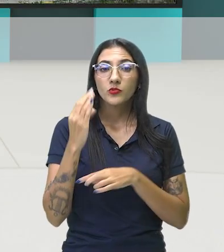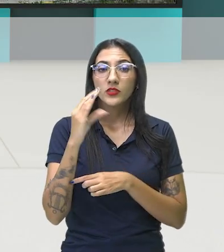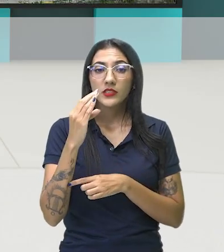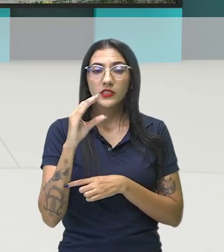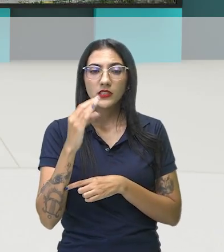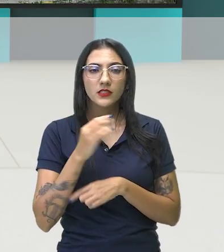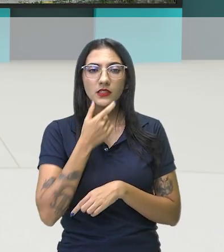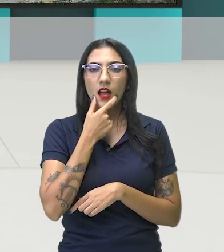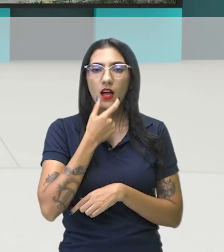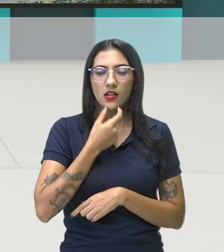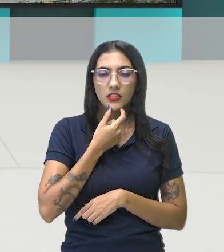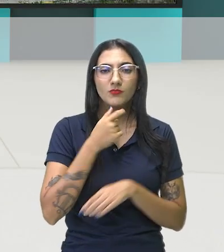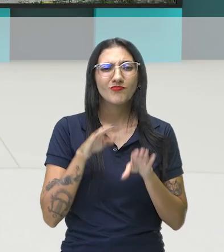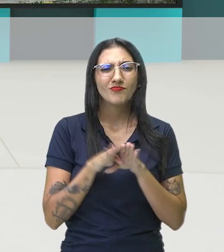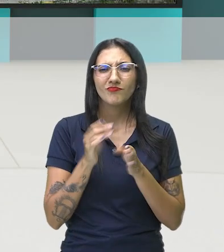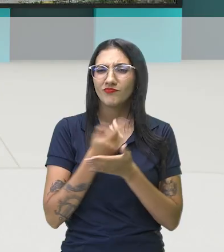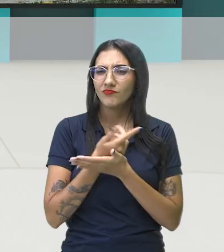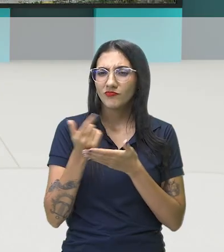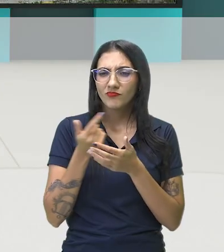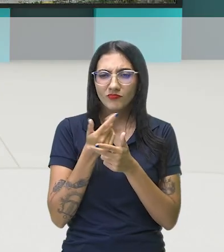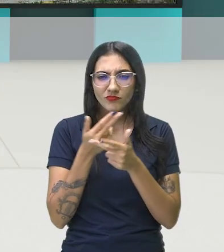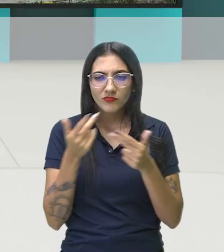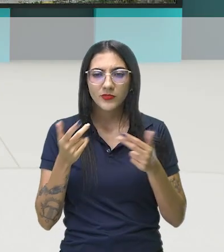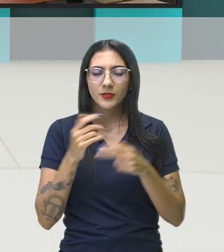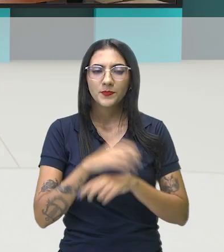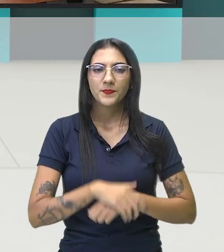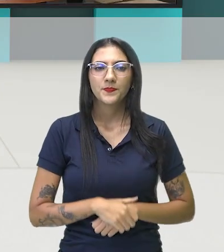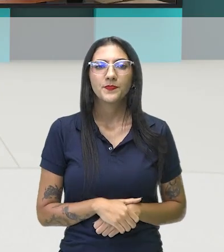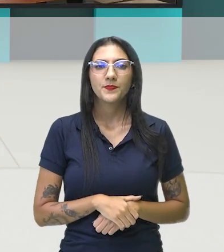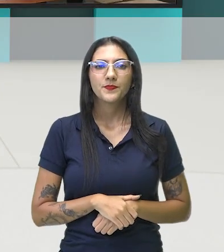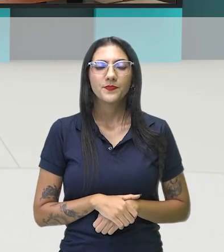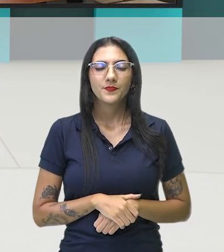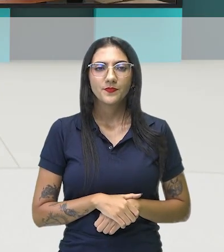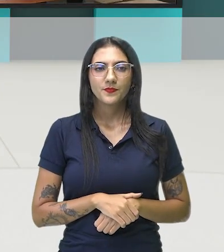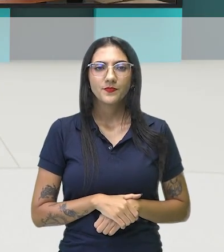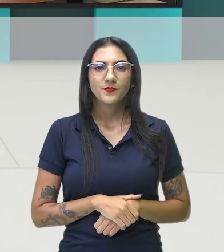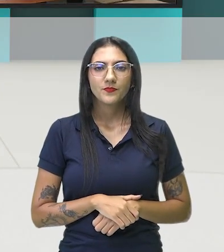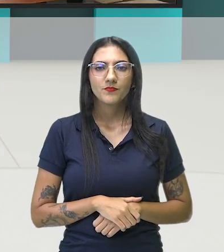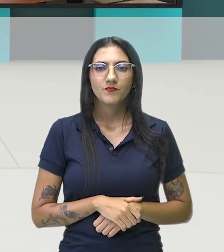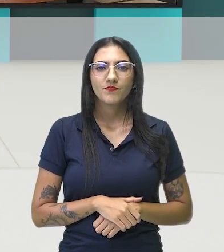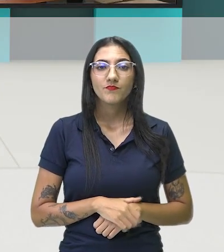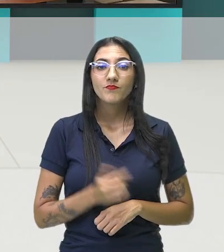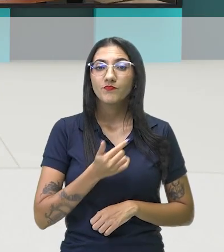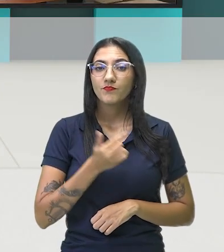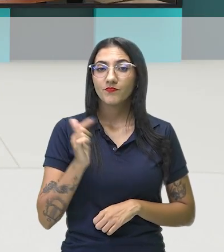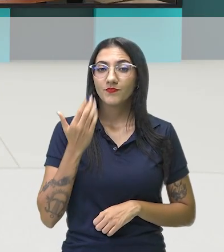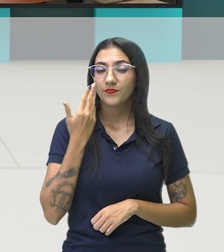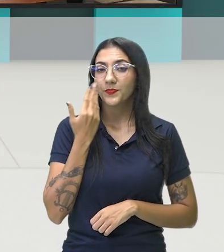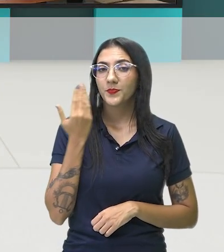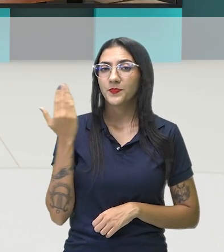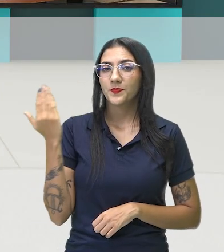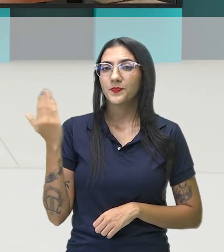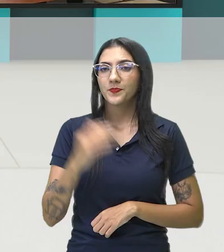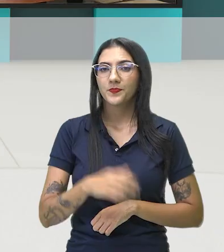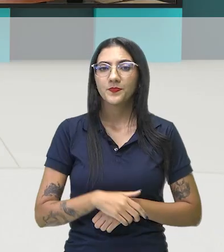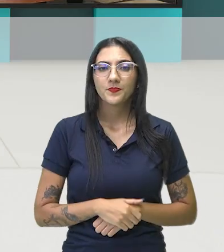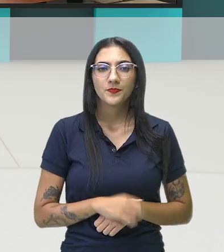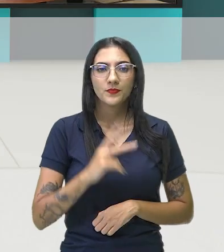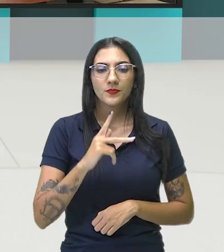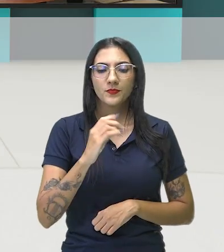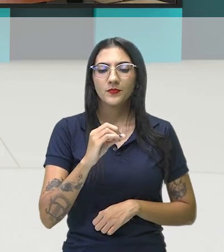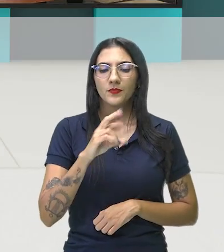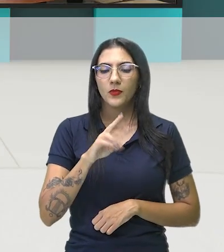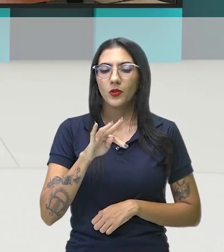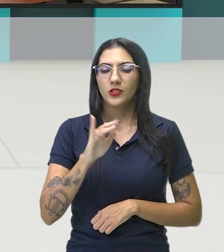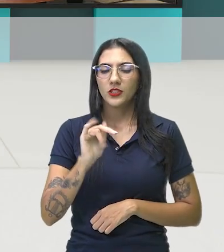Einstein, entre outros exemplos. Vamos agora analisar uma outra obra de um artista brasileiro, Cândido Portinari. Essa obra